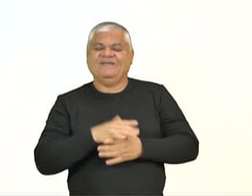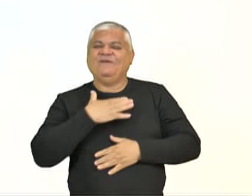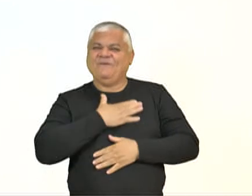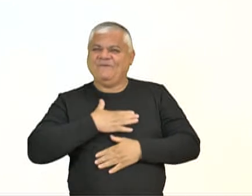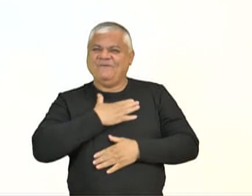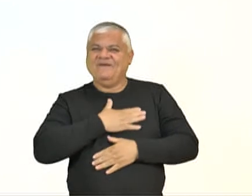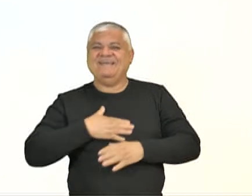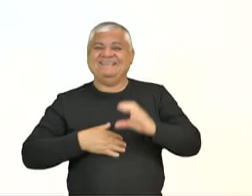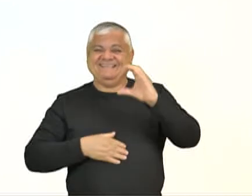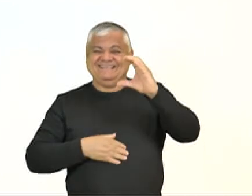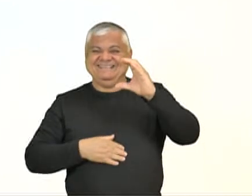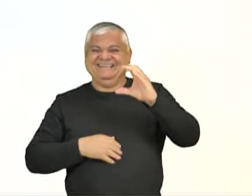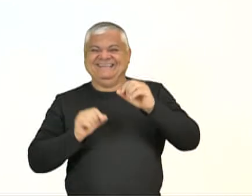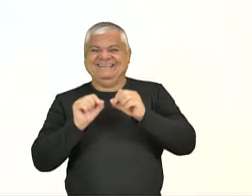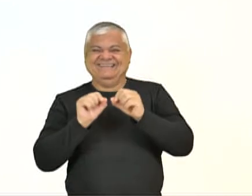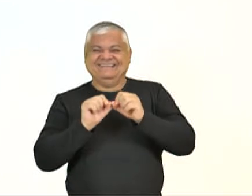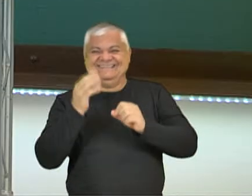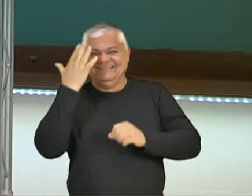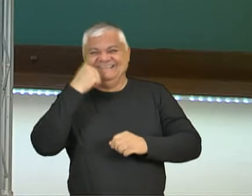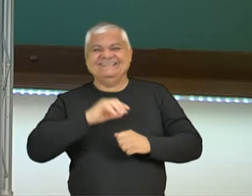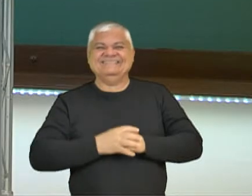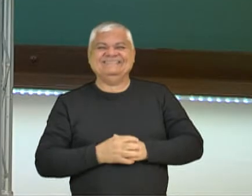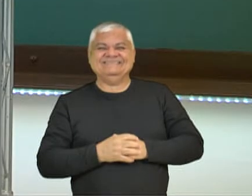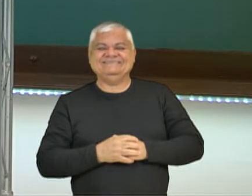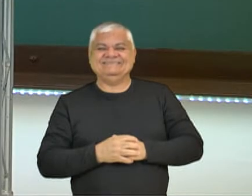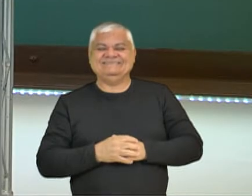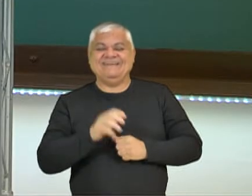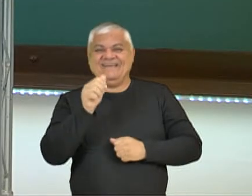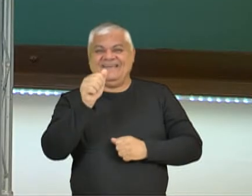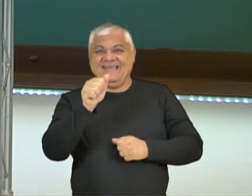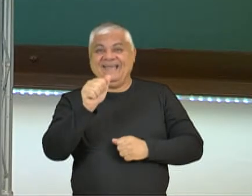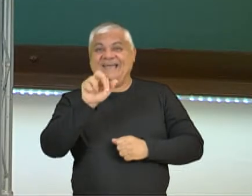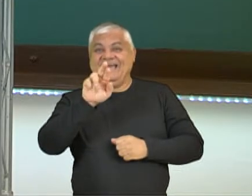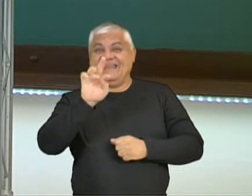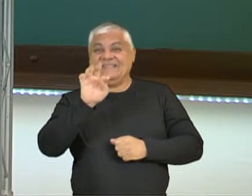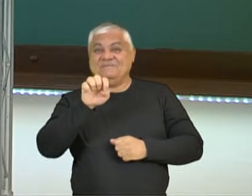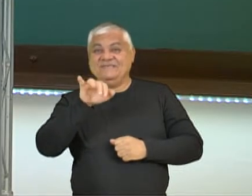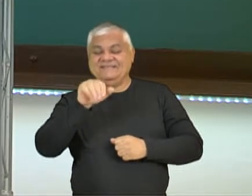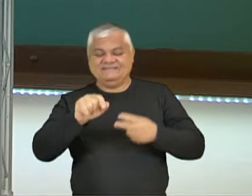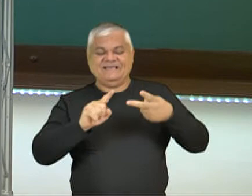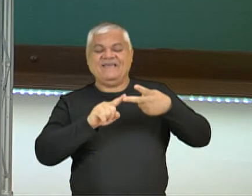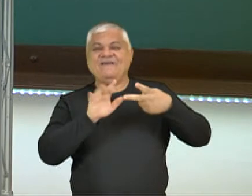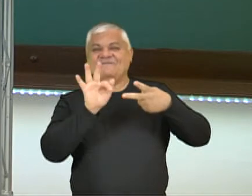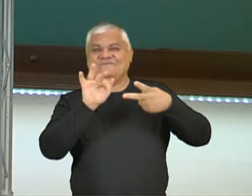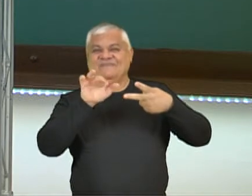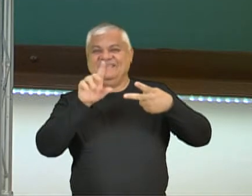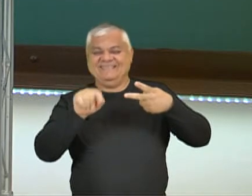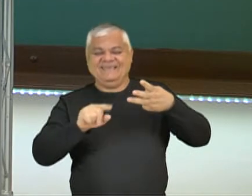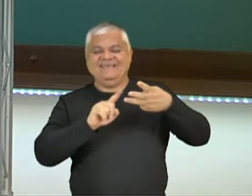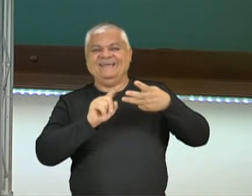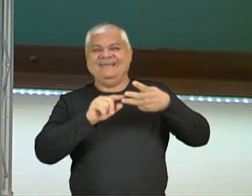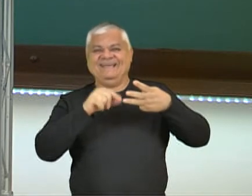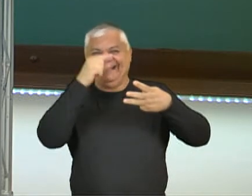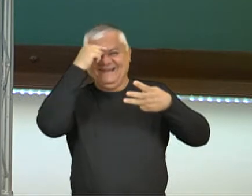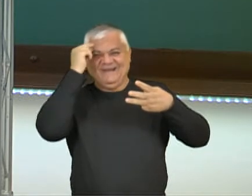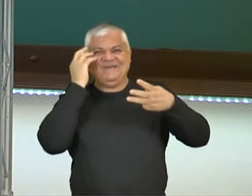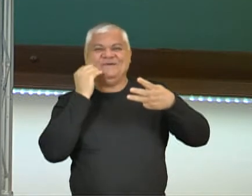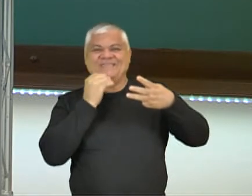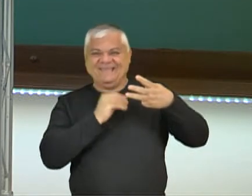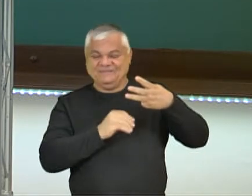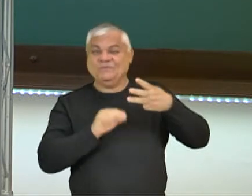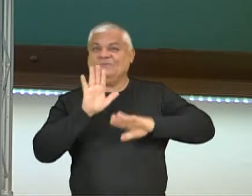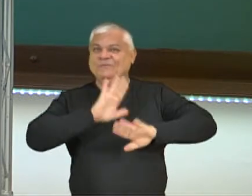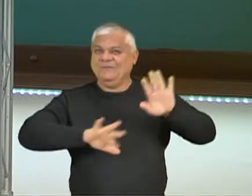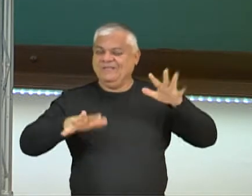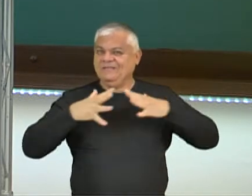de C, tá? Porque eu sei fazer o C aqui, ó. Artemisia Gentileschi, Frida Kahlo e o Leonardo da Vinci. Então, cuidado